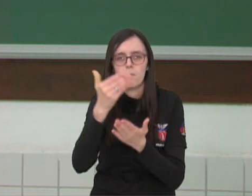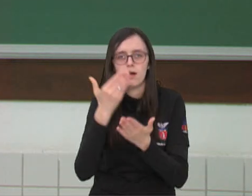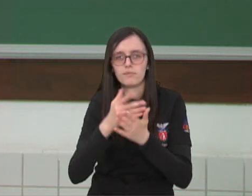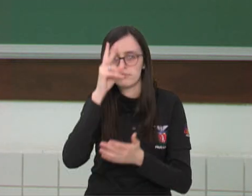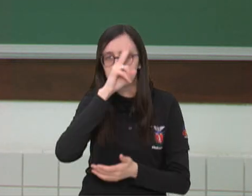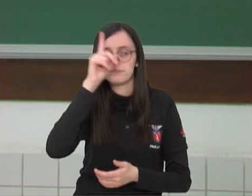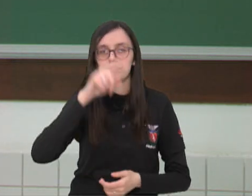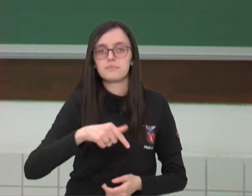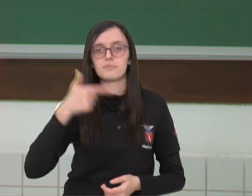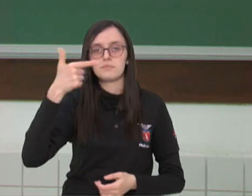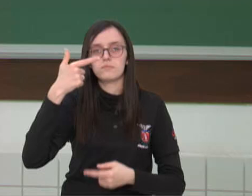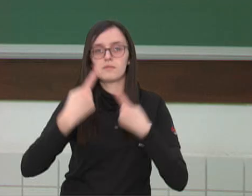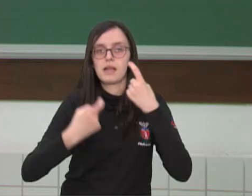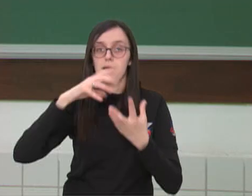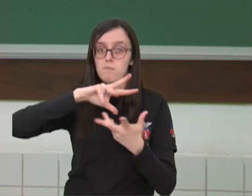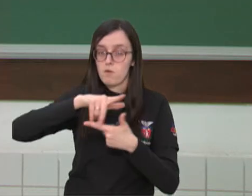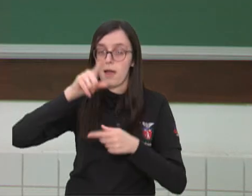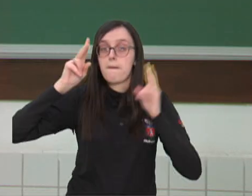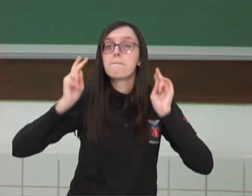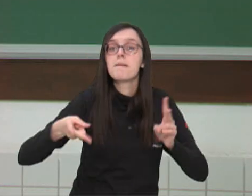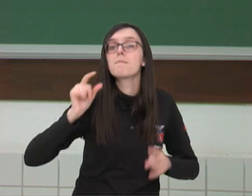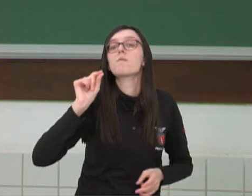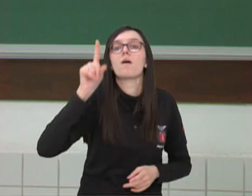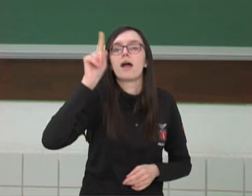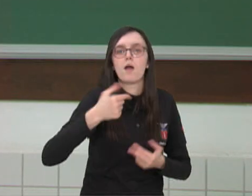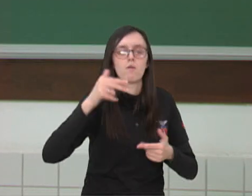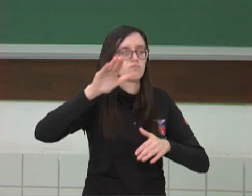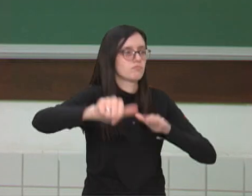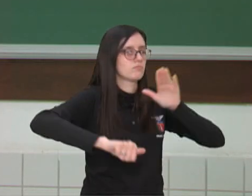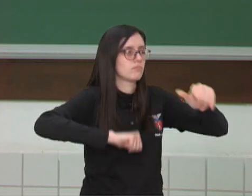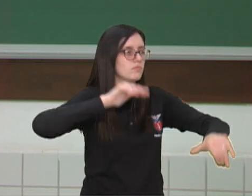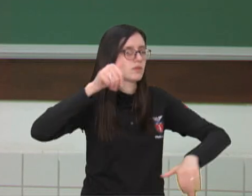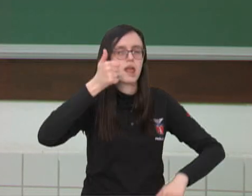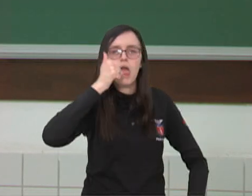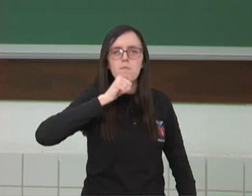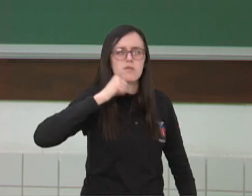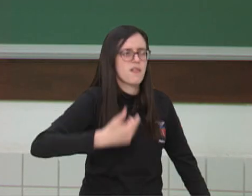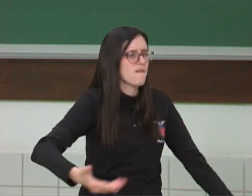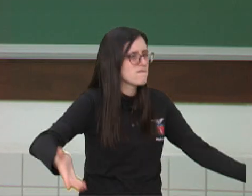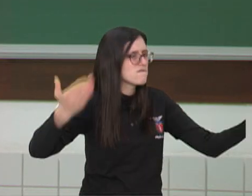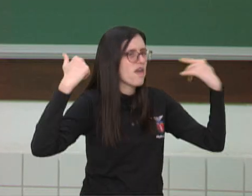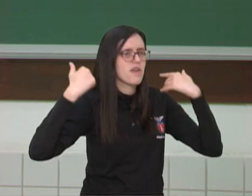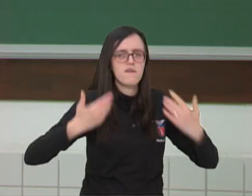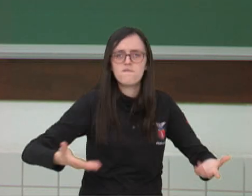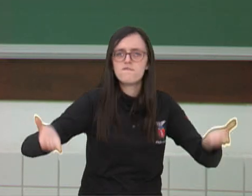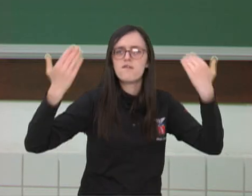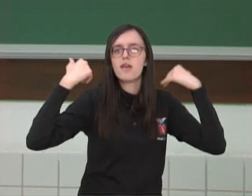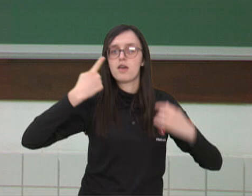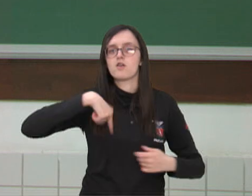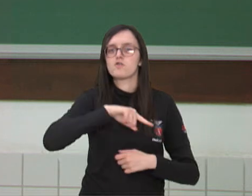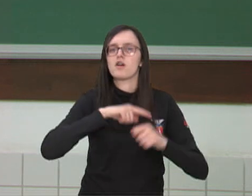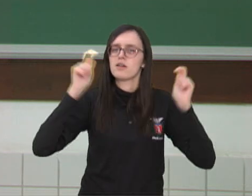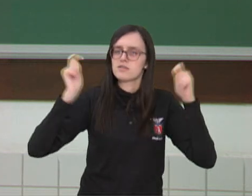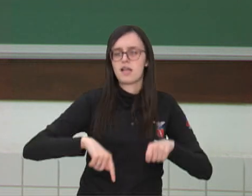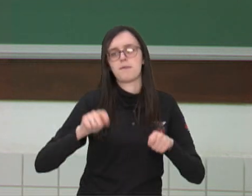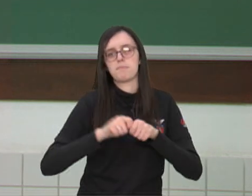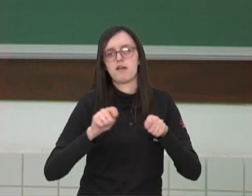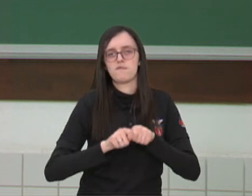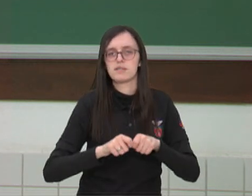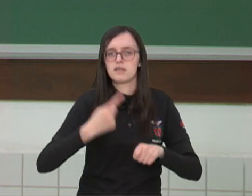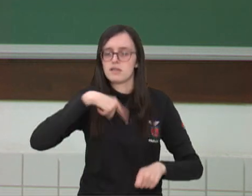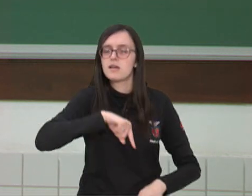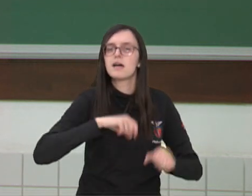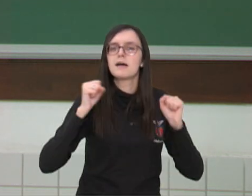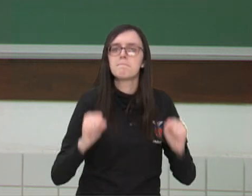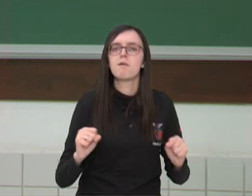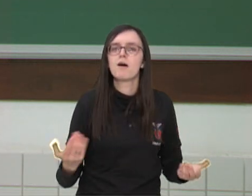aula? Segunda Guerra Mundial, a mesma ideia de convocação. Mulheres, venham. Nós podemos fazer isso. Nós